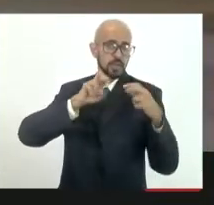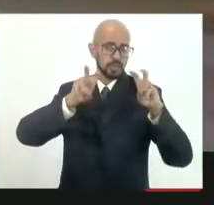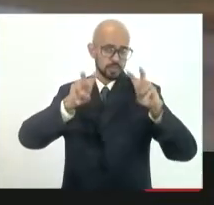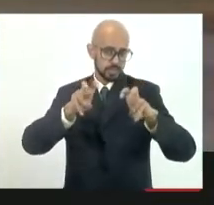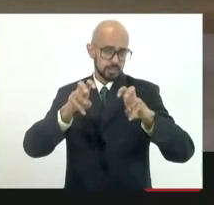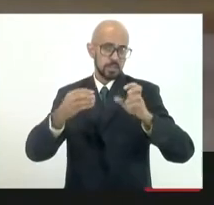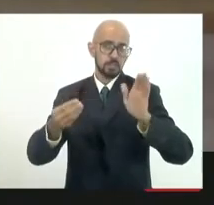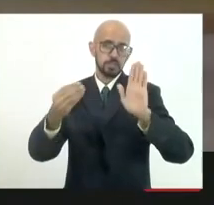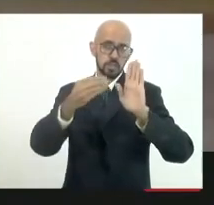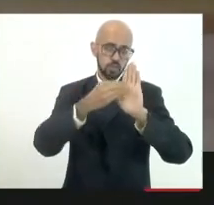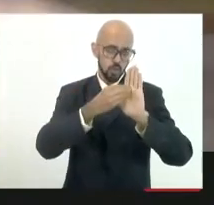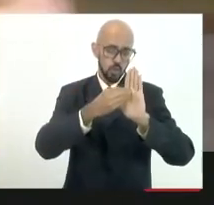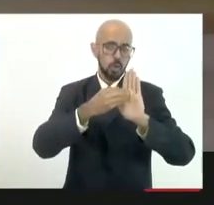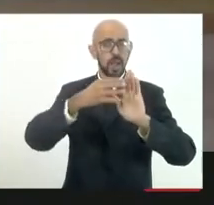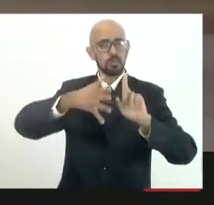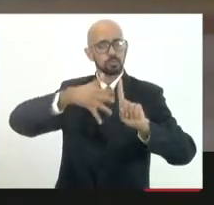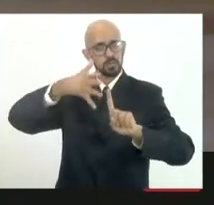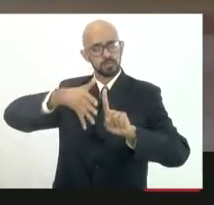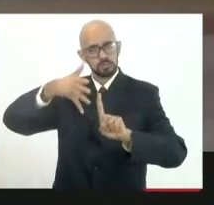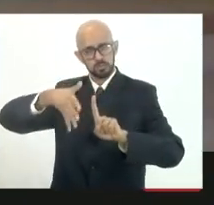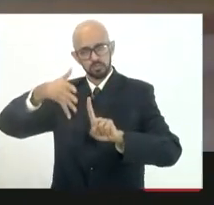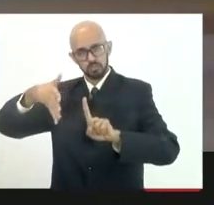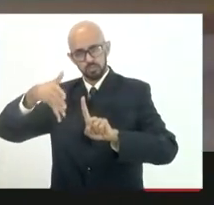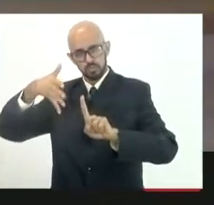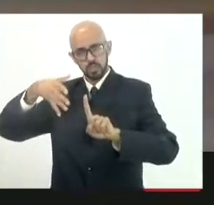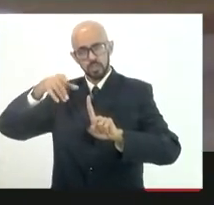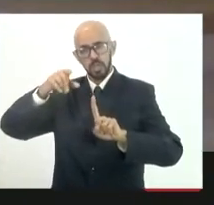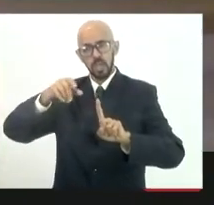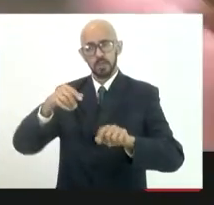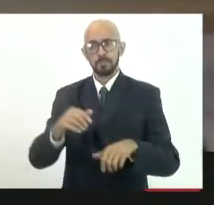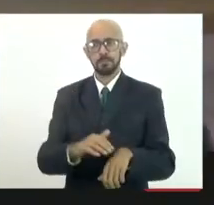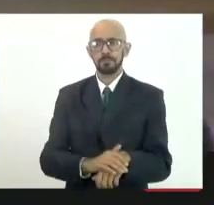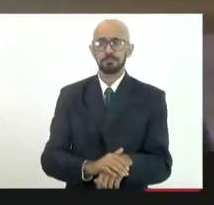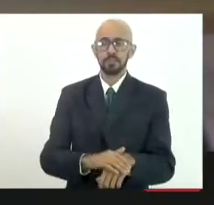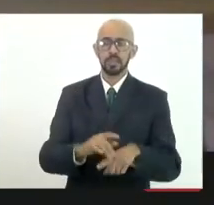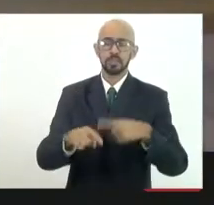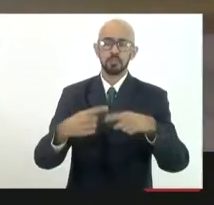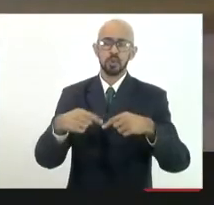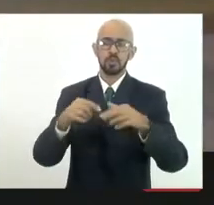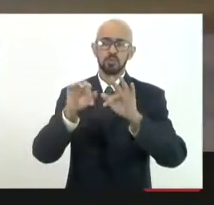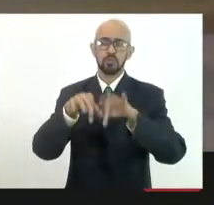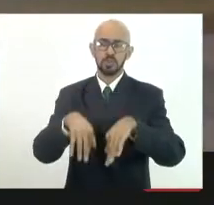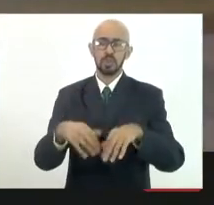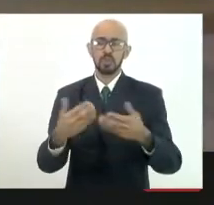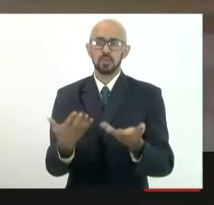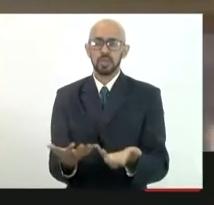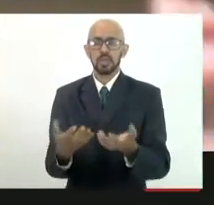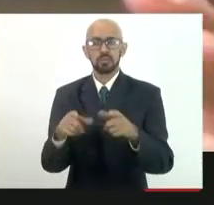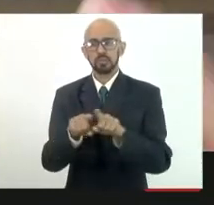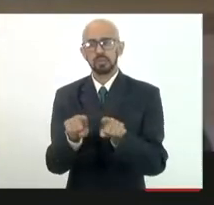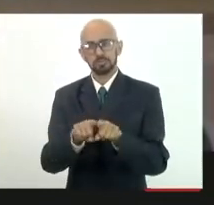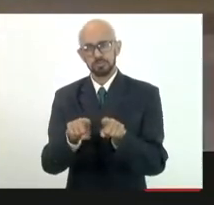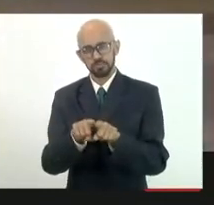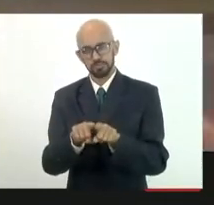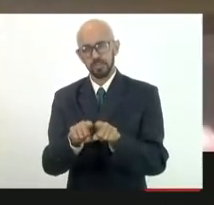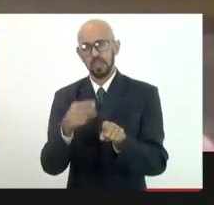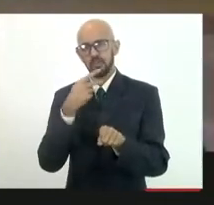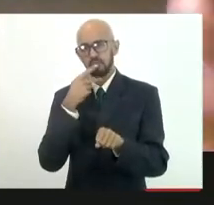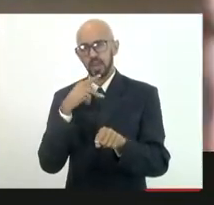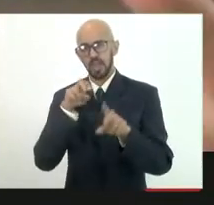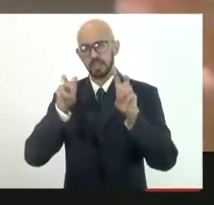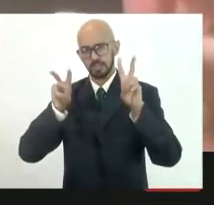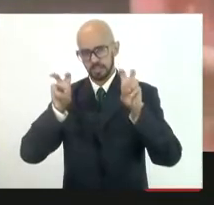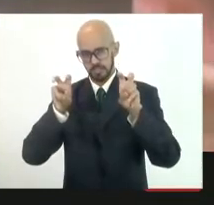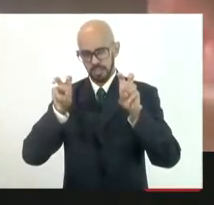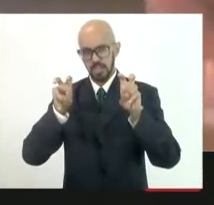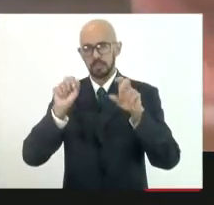que são vários temas nesse campo, mas acho que esse tema é importante. E, por fim, eu gostaria de associar a esse tema,